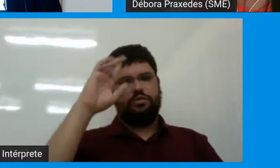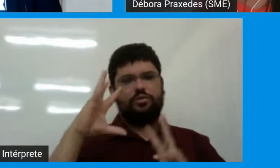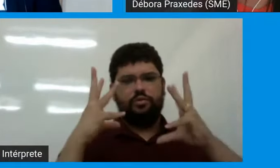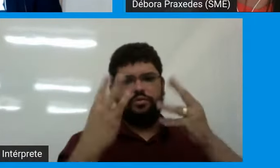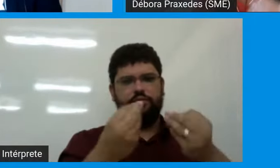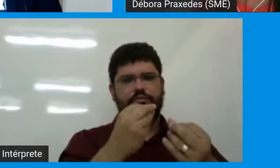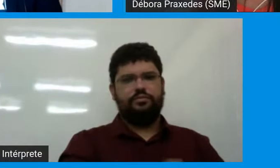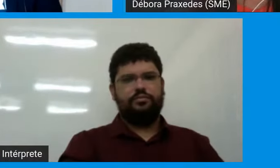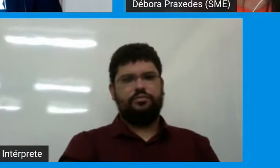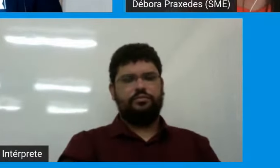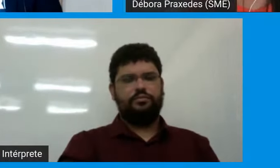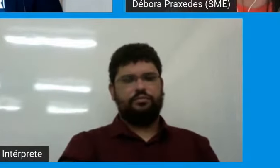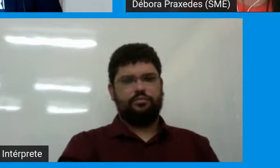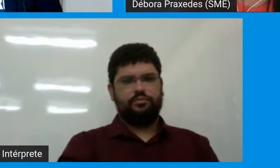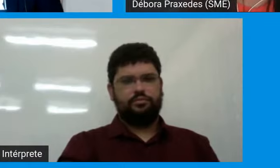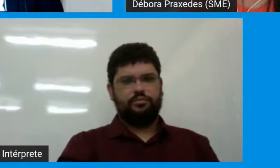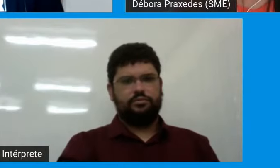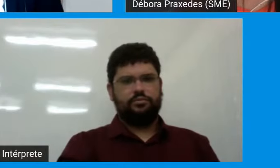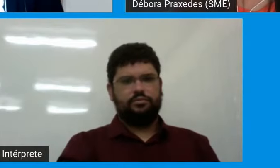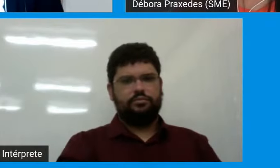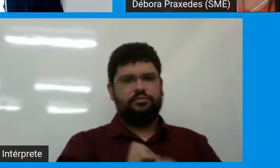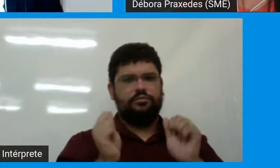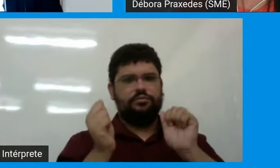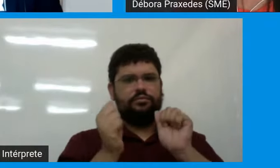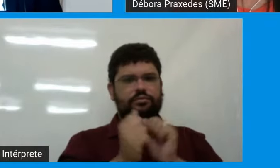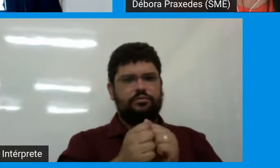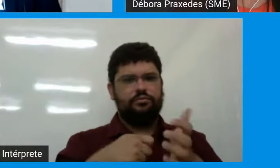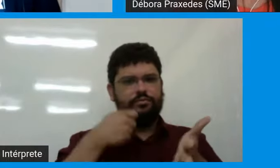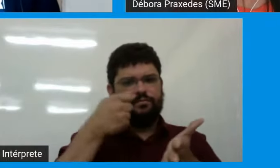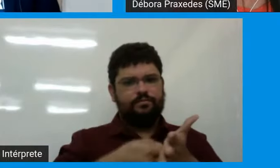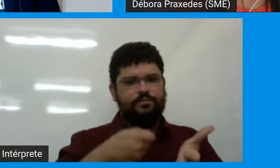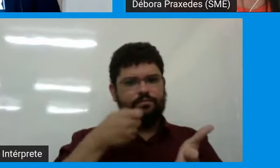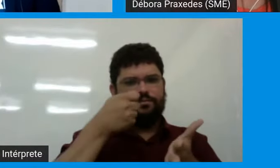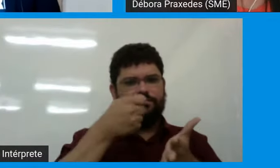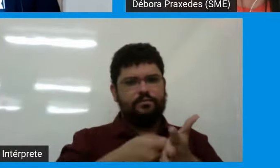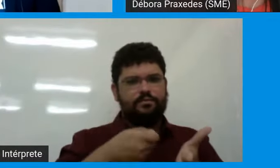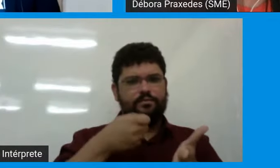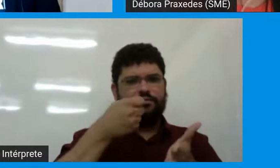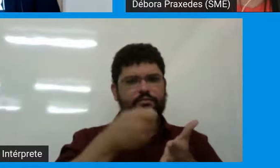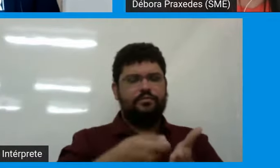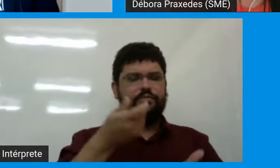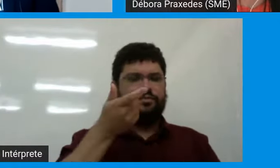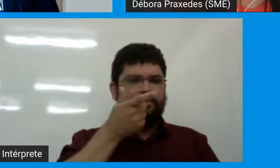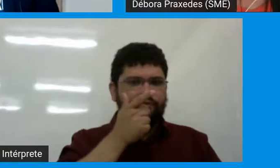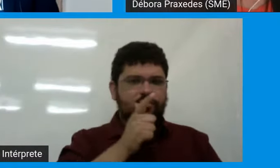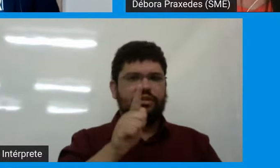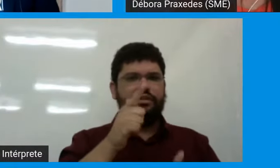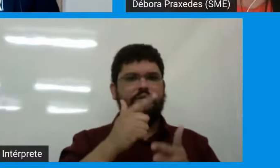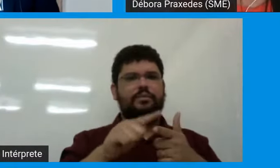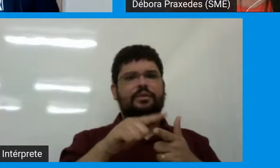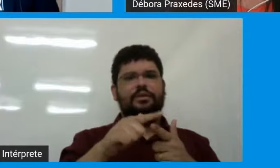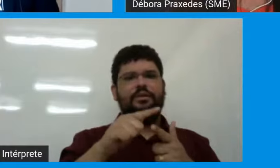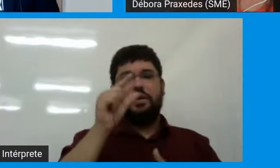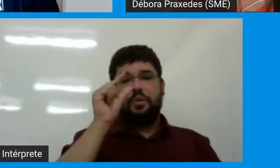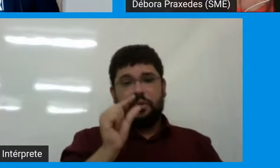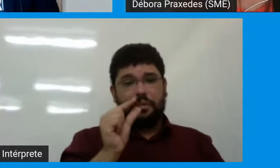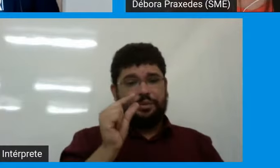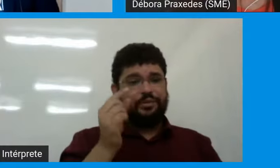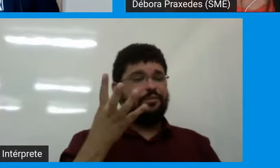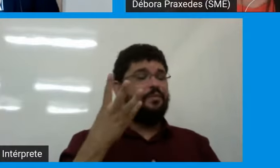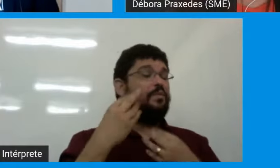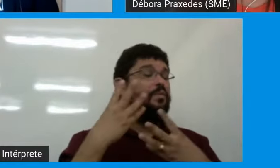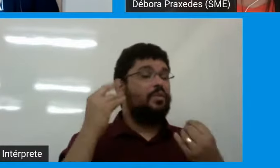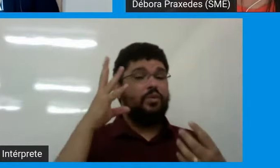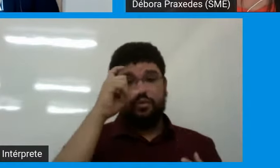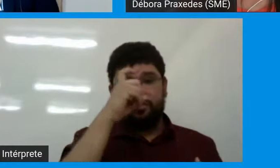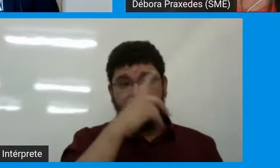né? Juntos, nós vamos tentando superar esses desafios, que eu sei que não são poucos, mas nós